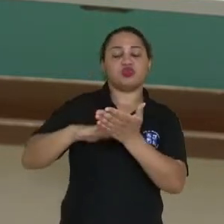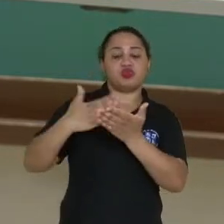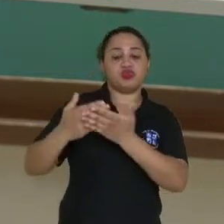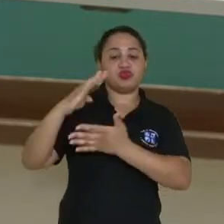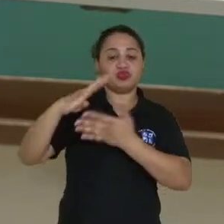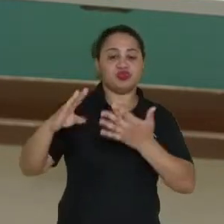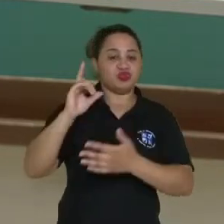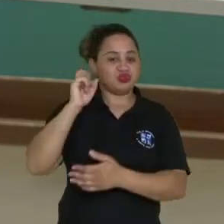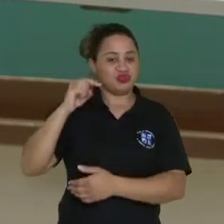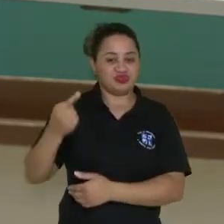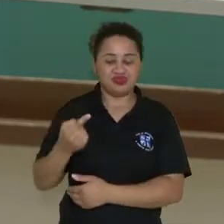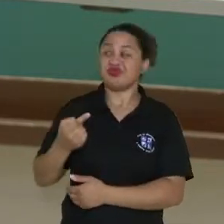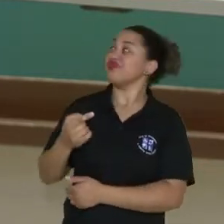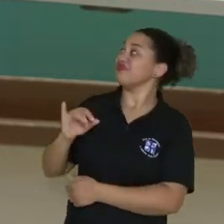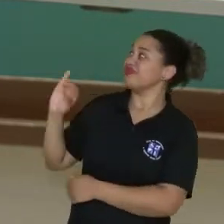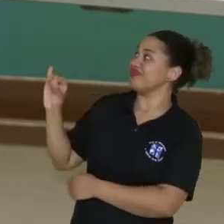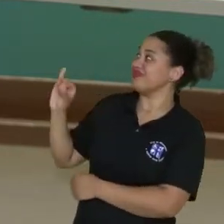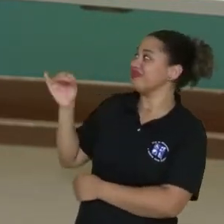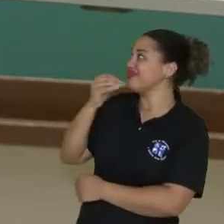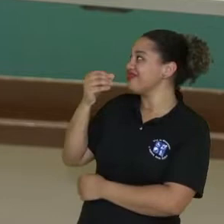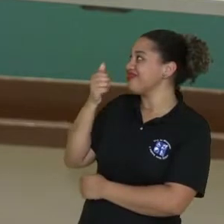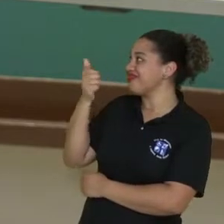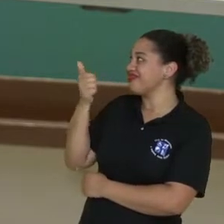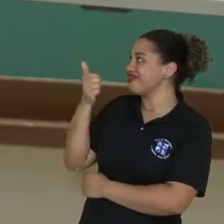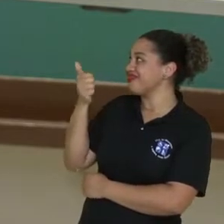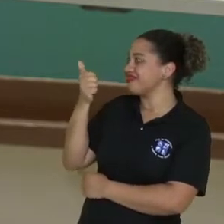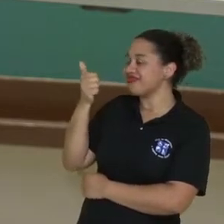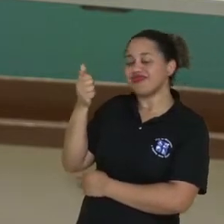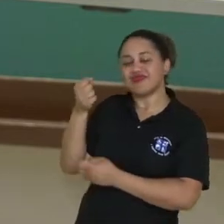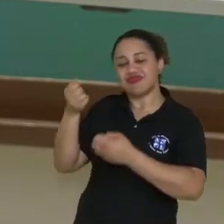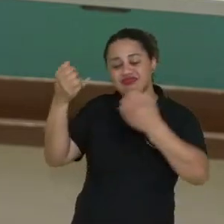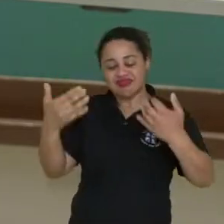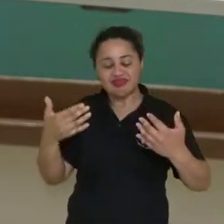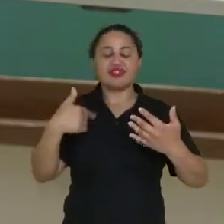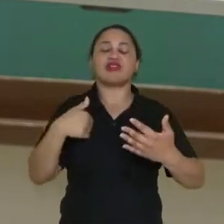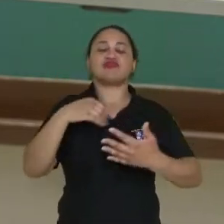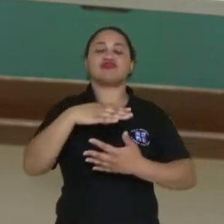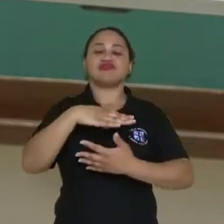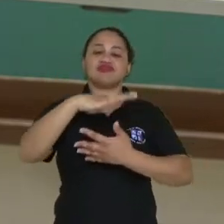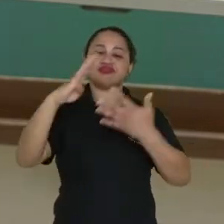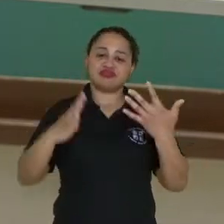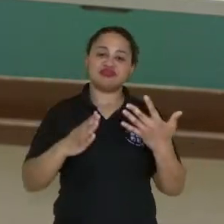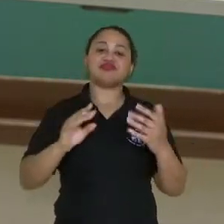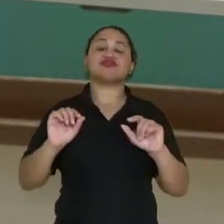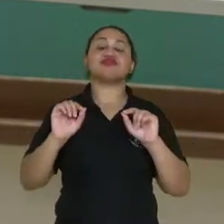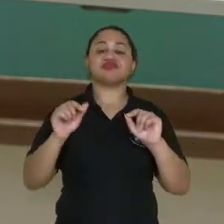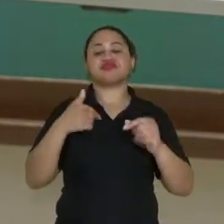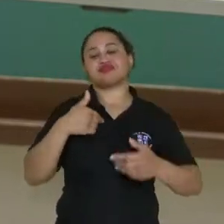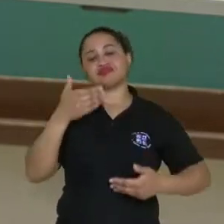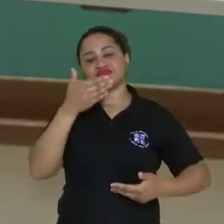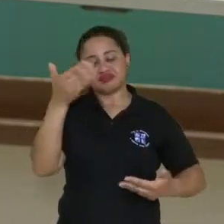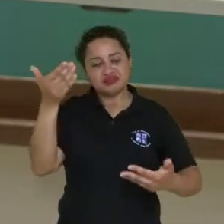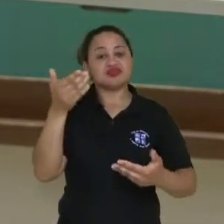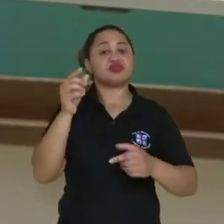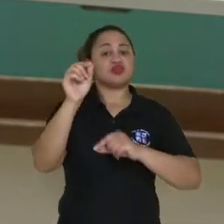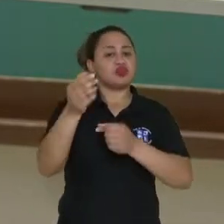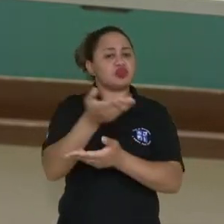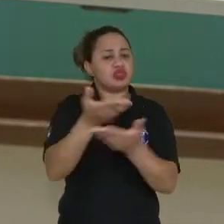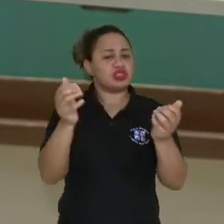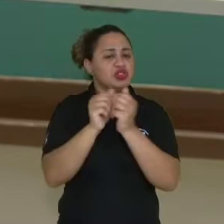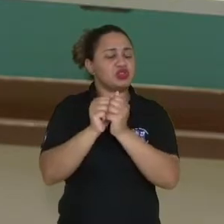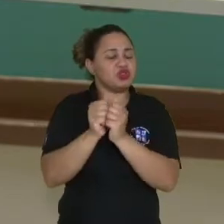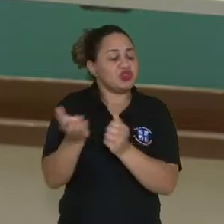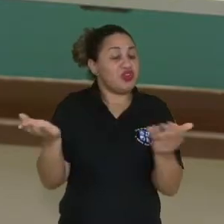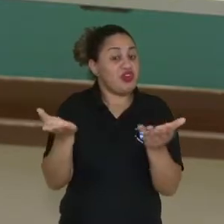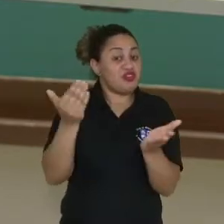companheira Jéssica, né, que está aqui fazendo a transcrição da minha fala para a linguagem de sinais. Agradeço muito a participação de vocês e